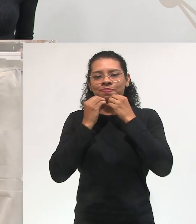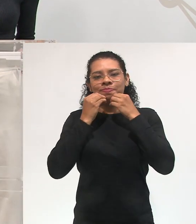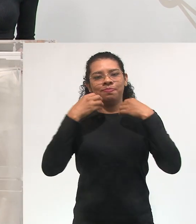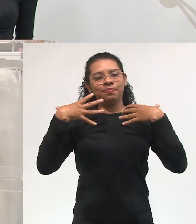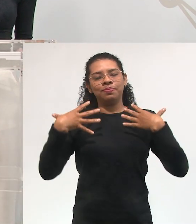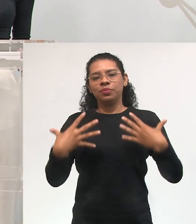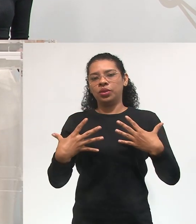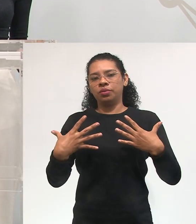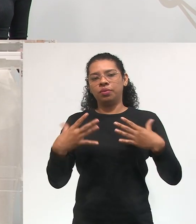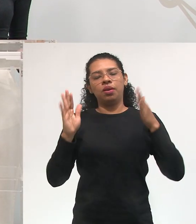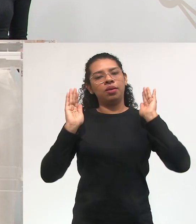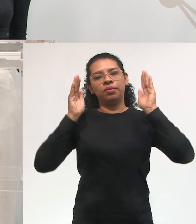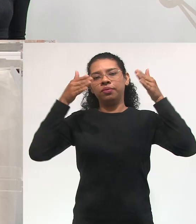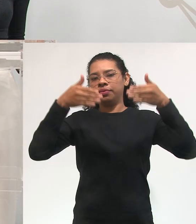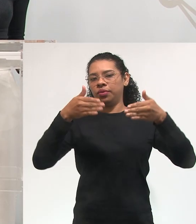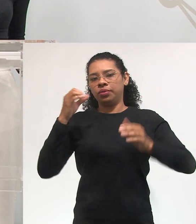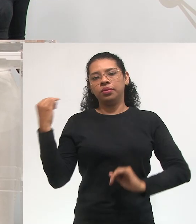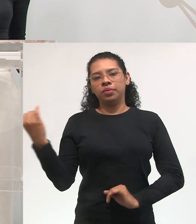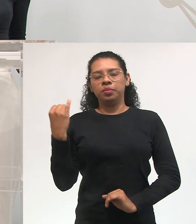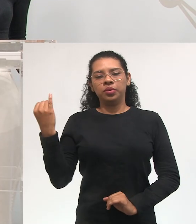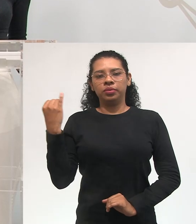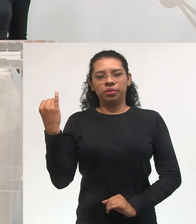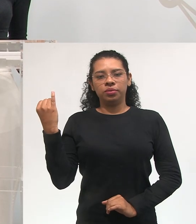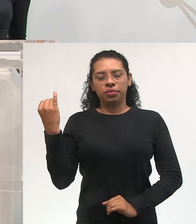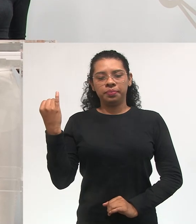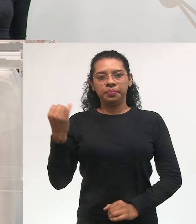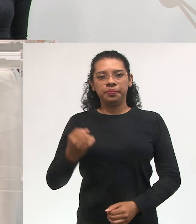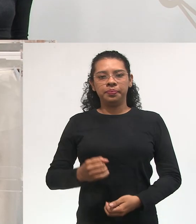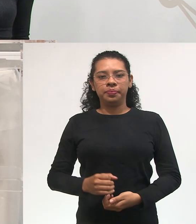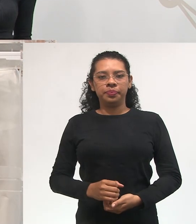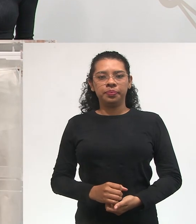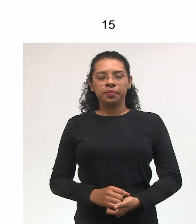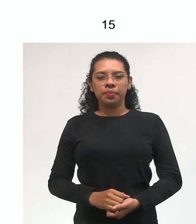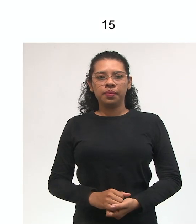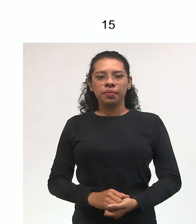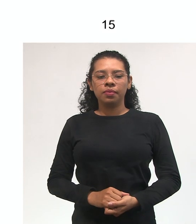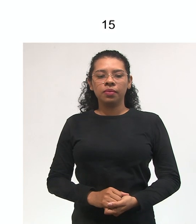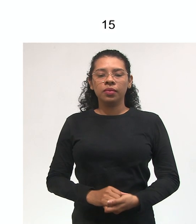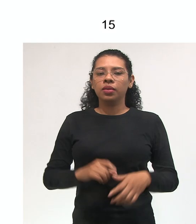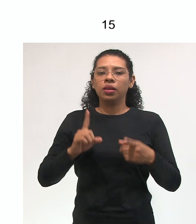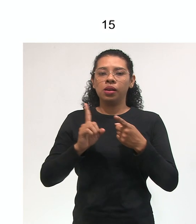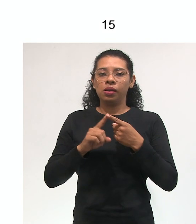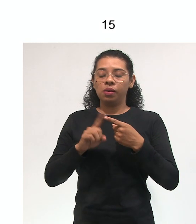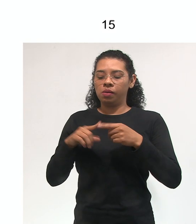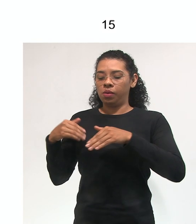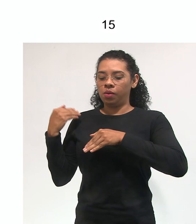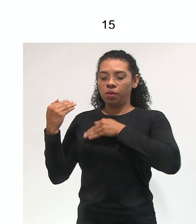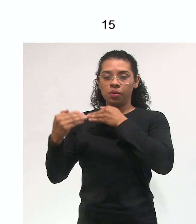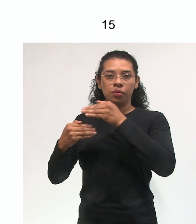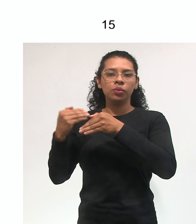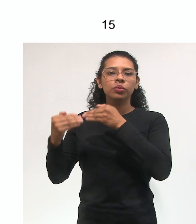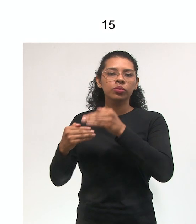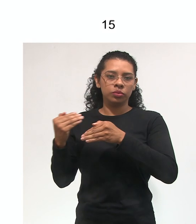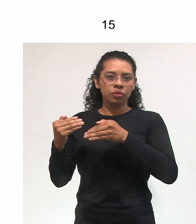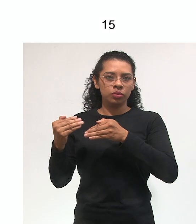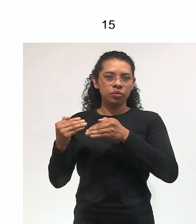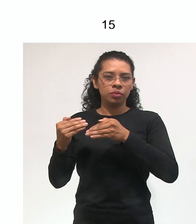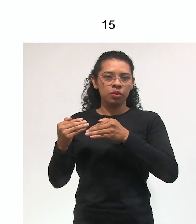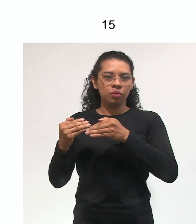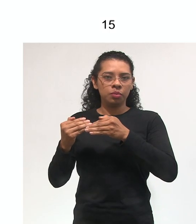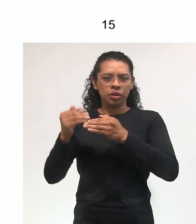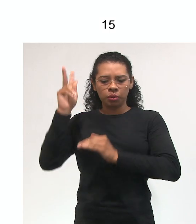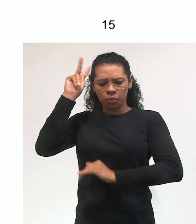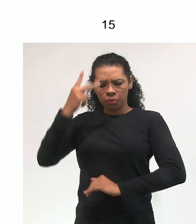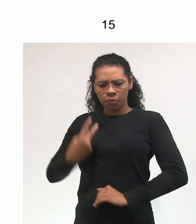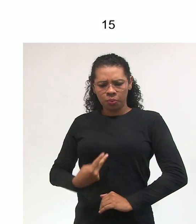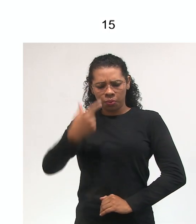ele era bastante importante. Vamos avançar. Então, o desenvolvimento